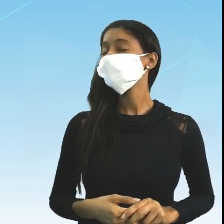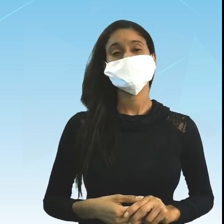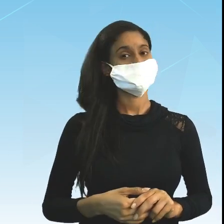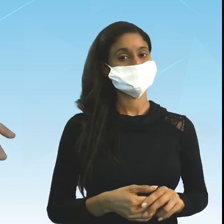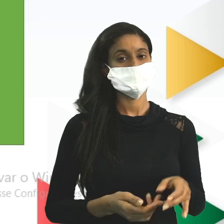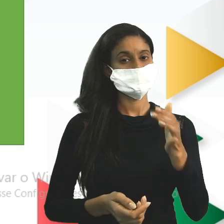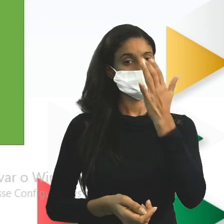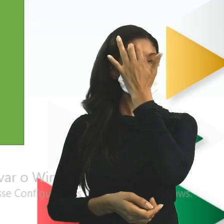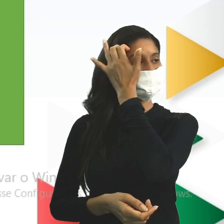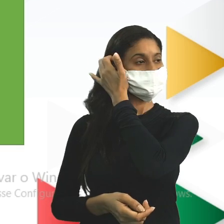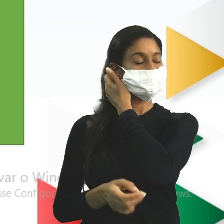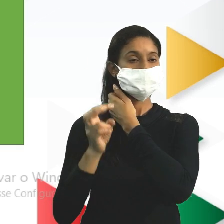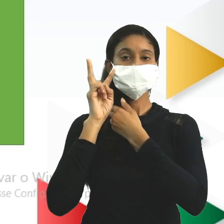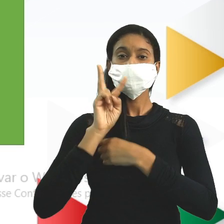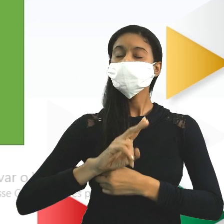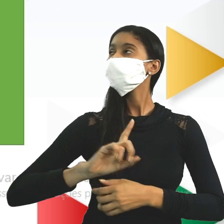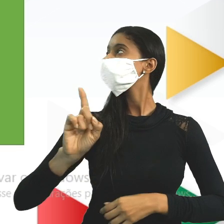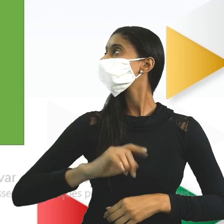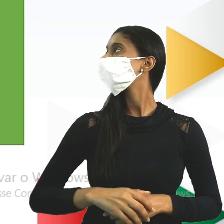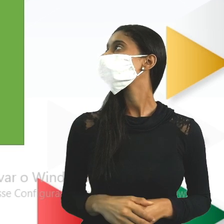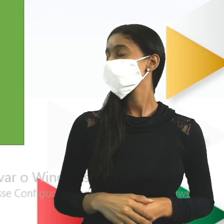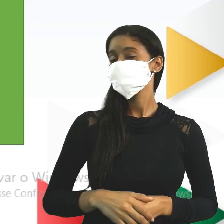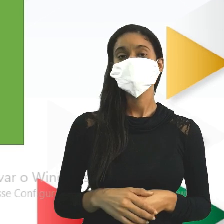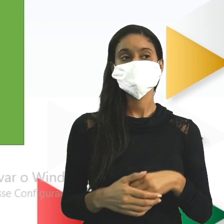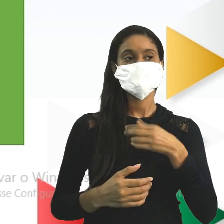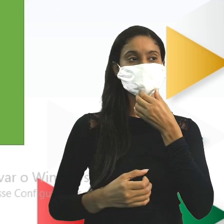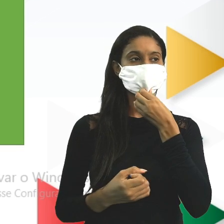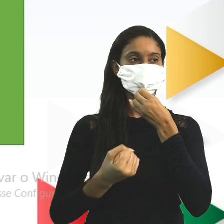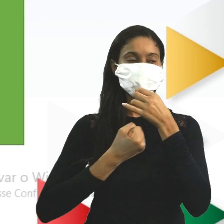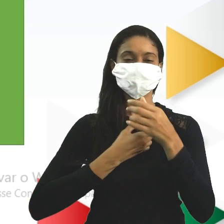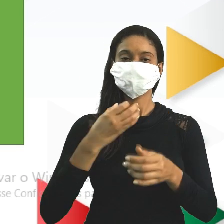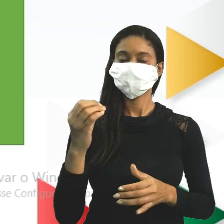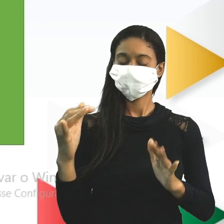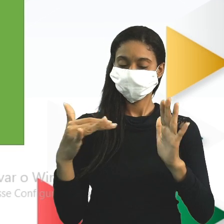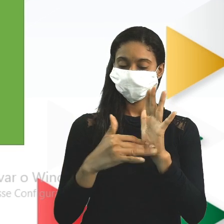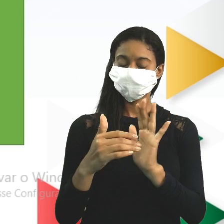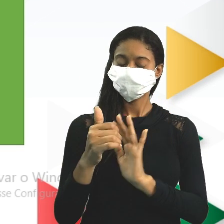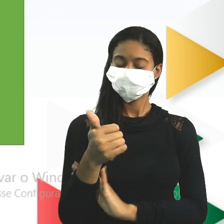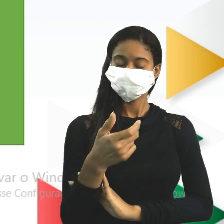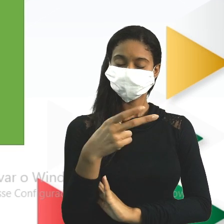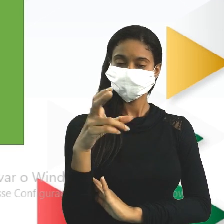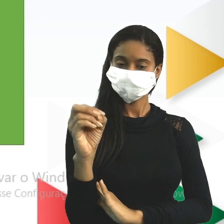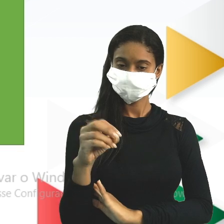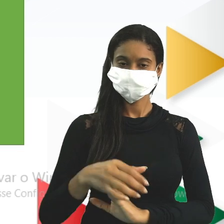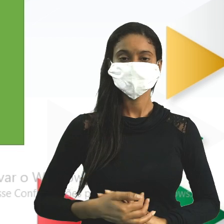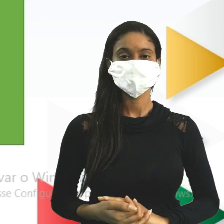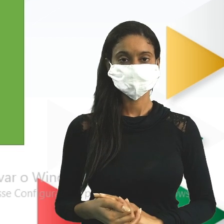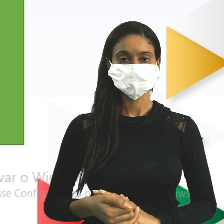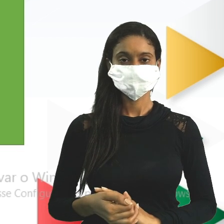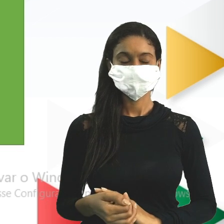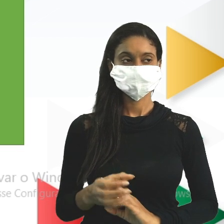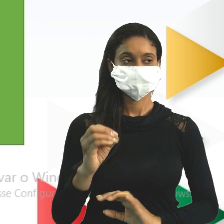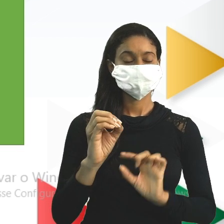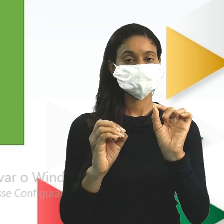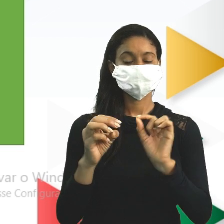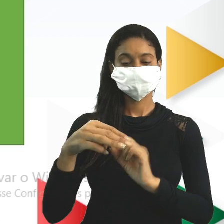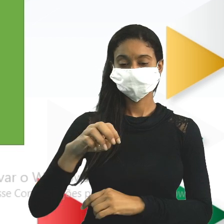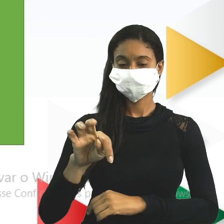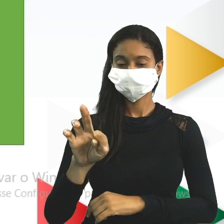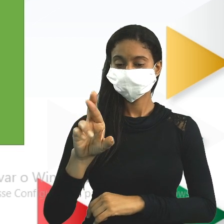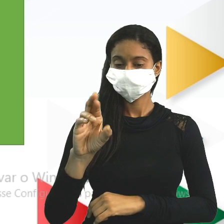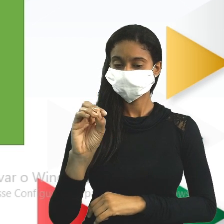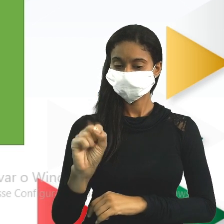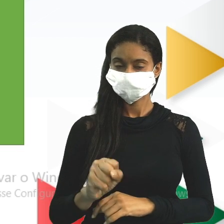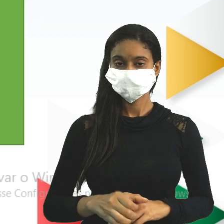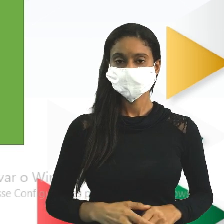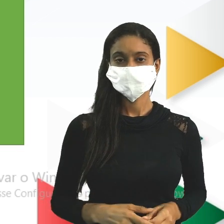tamanho da escala, tá vendo? 0 a 150, 0 embaixo está em metros, então 0 a